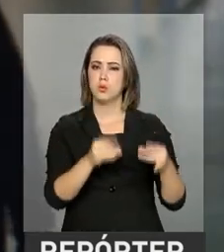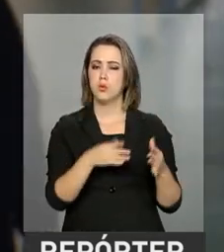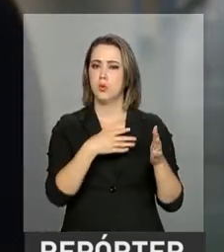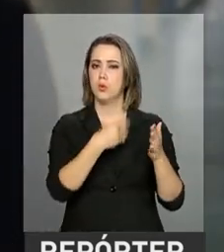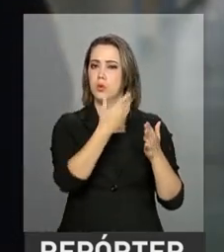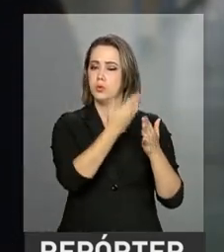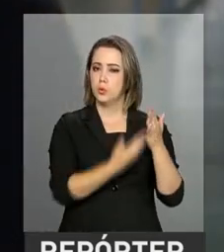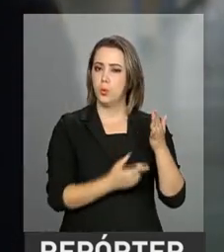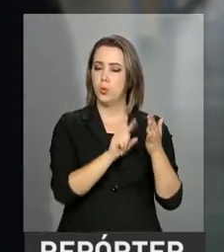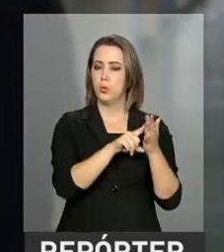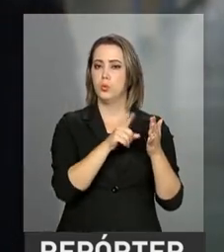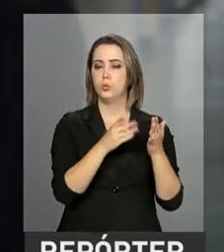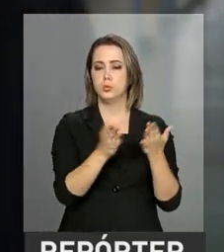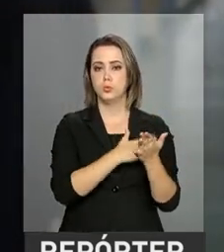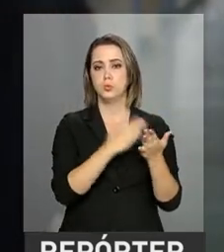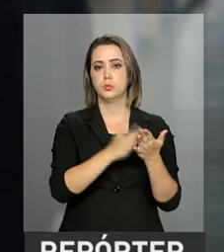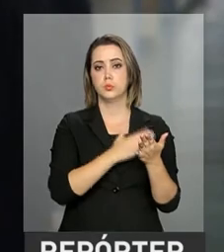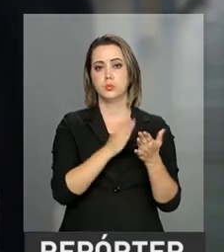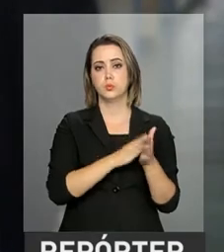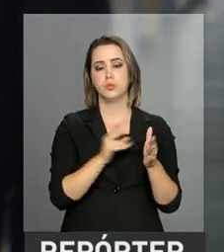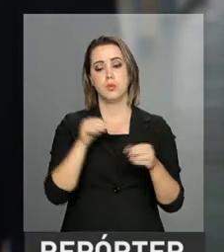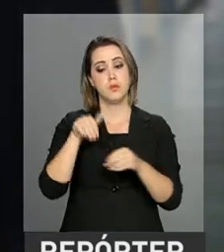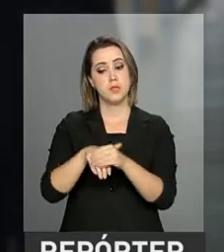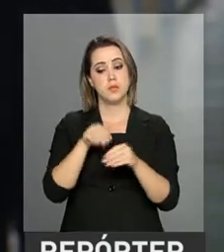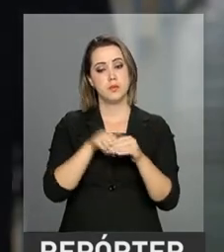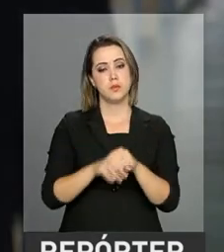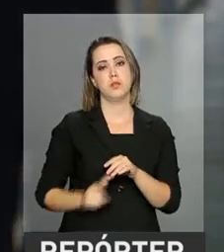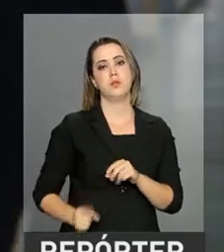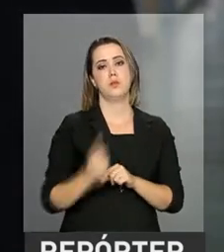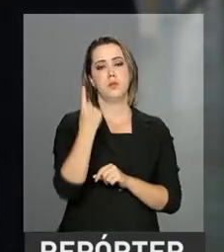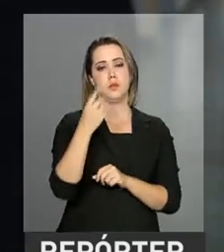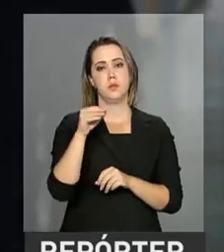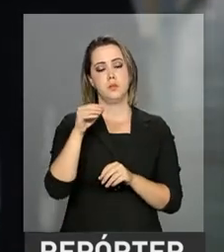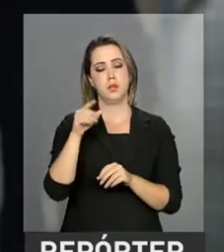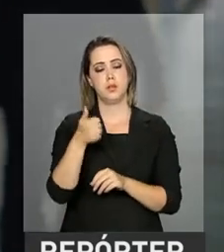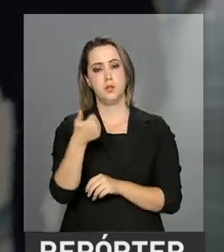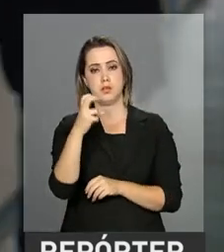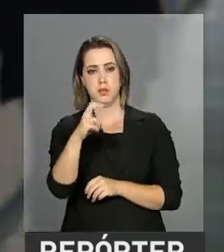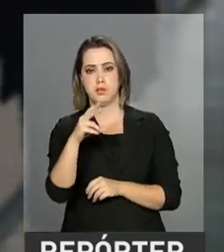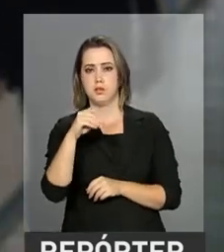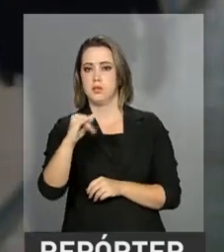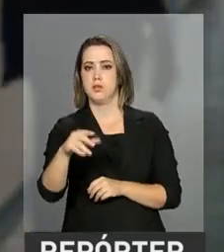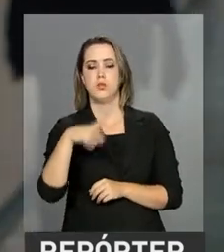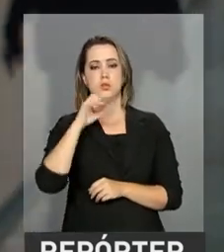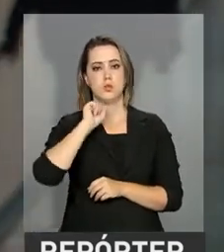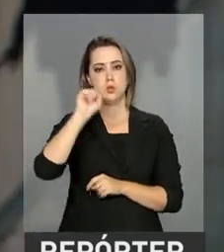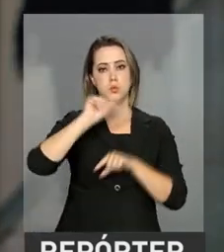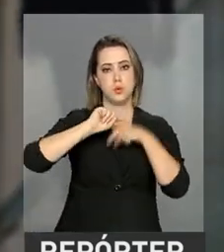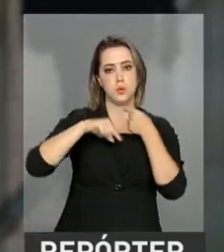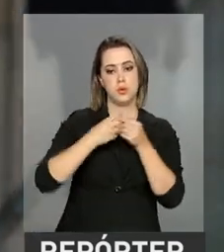ser votado na comissão especial na primeira quinzena de abril, antes de seguir para o plenário da casa.